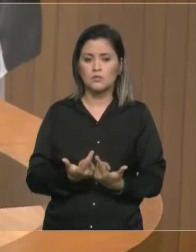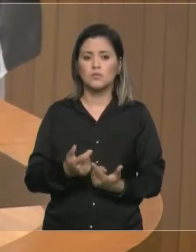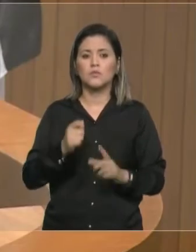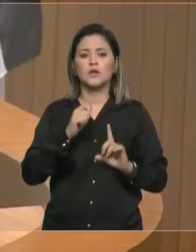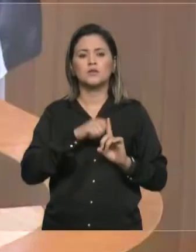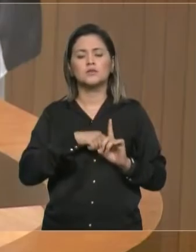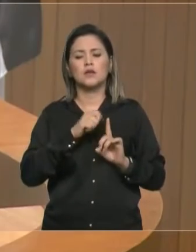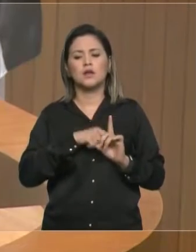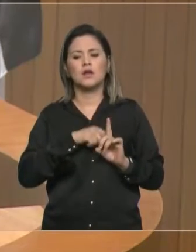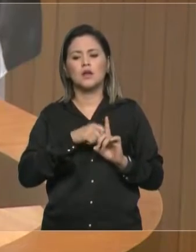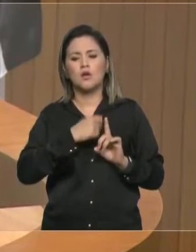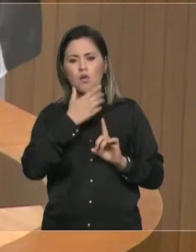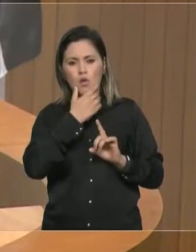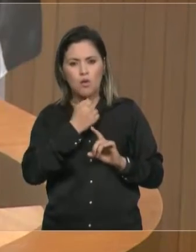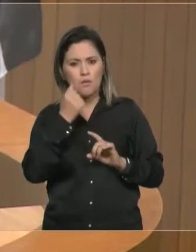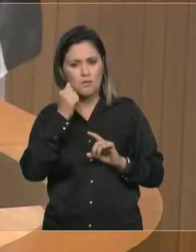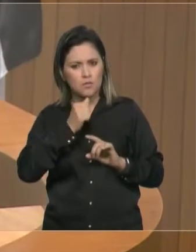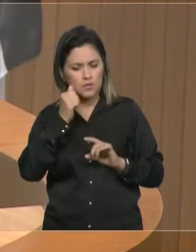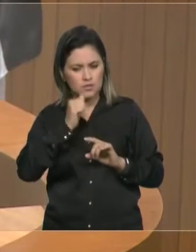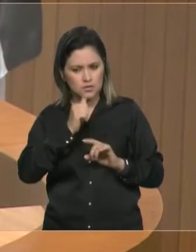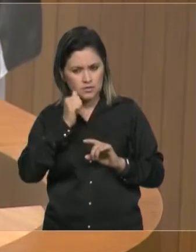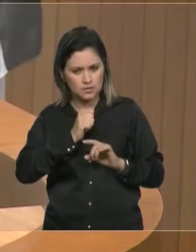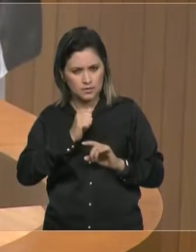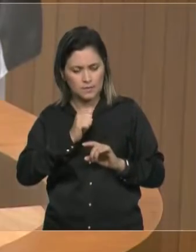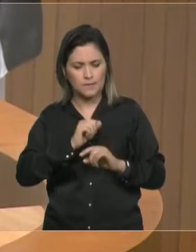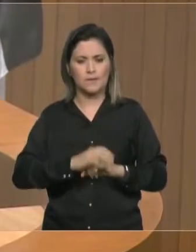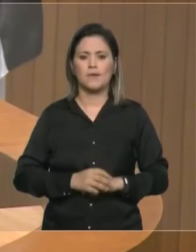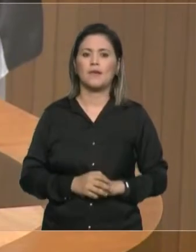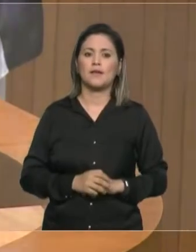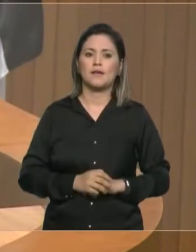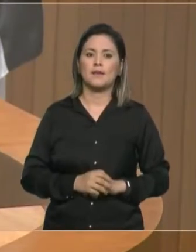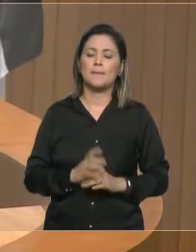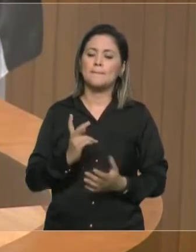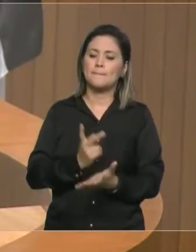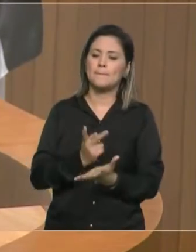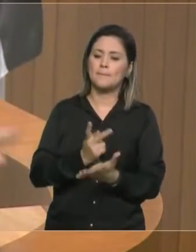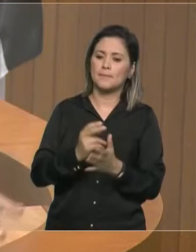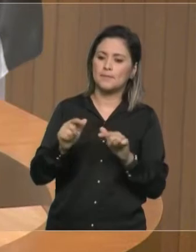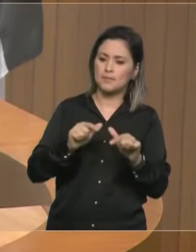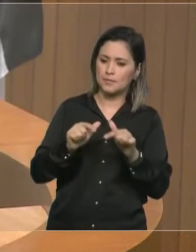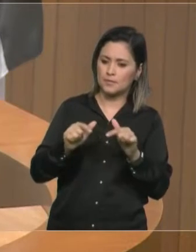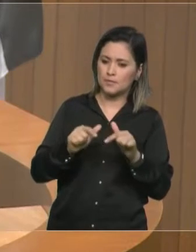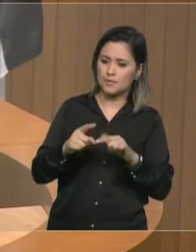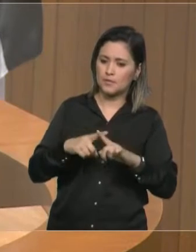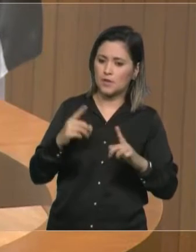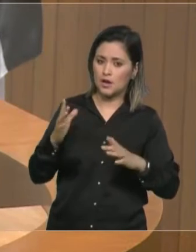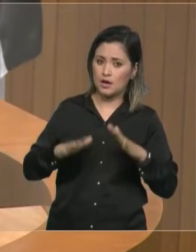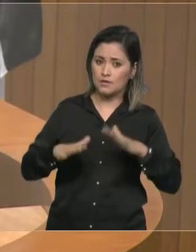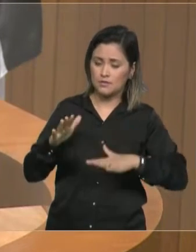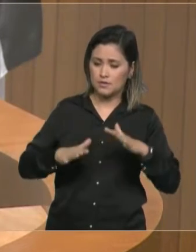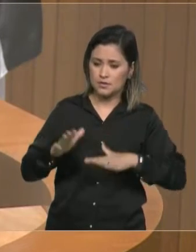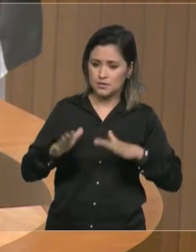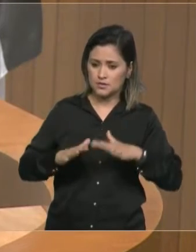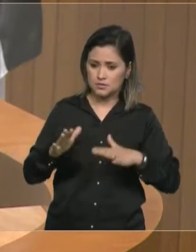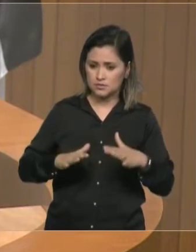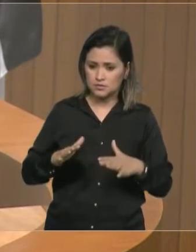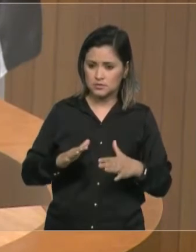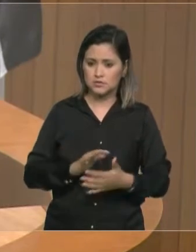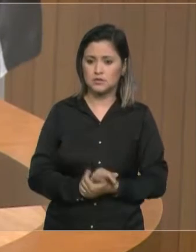homens e mulheres que exercem a mesma função e que, muitas das vezes,